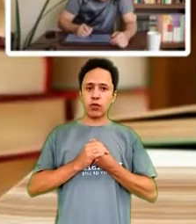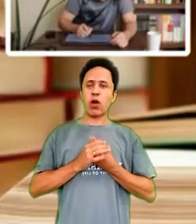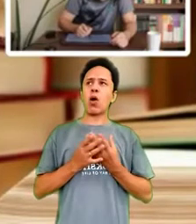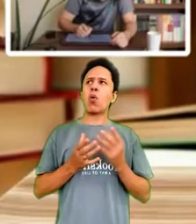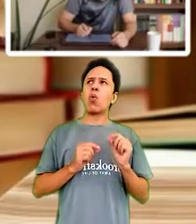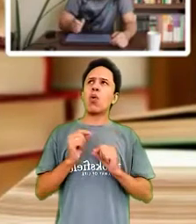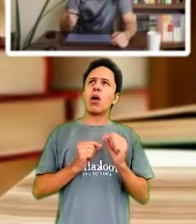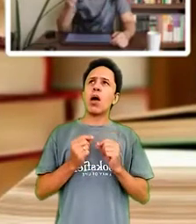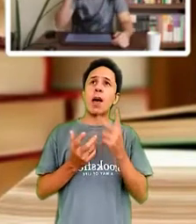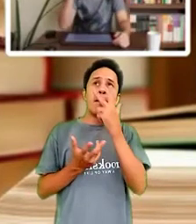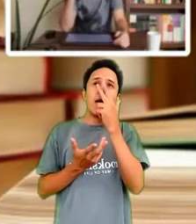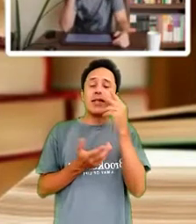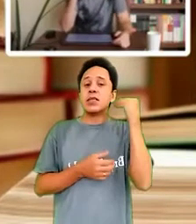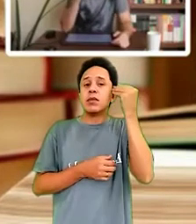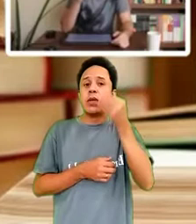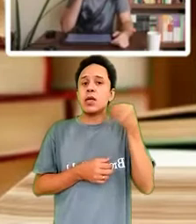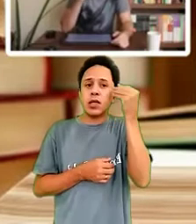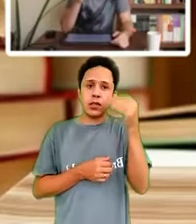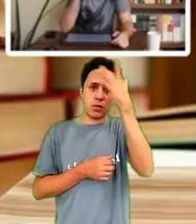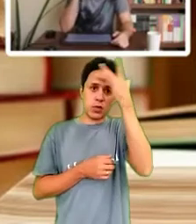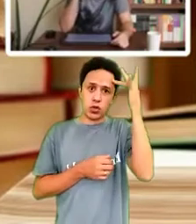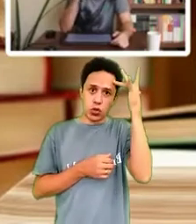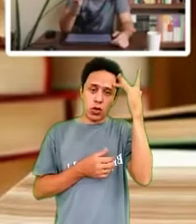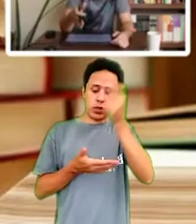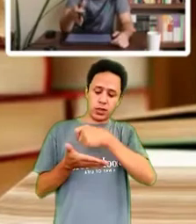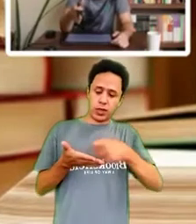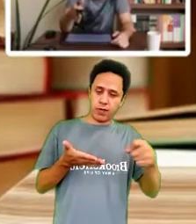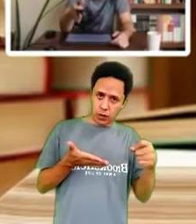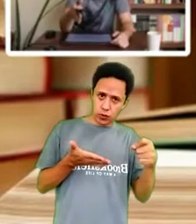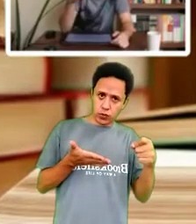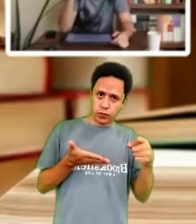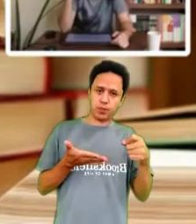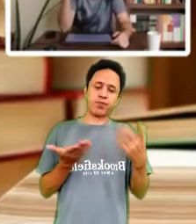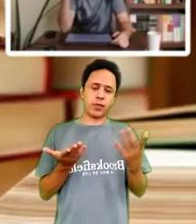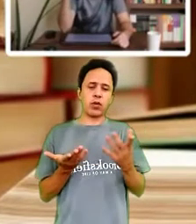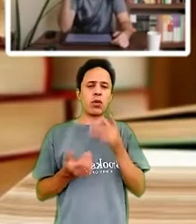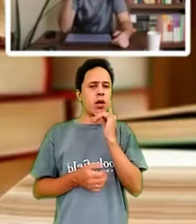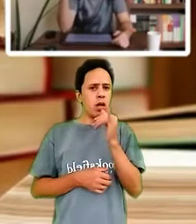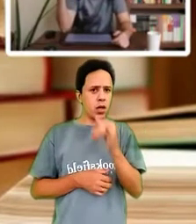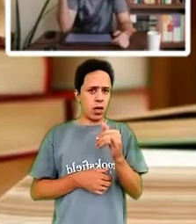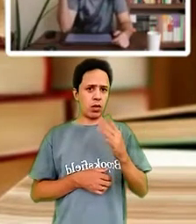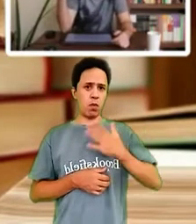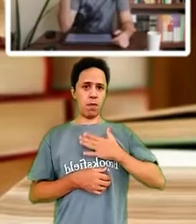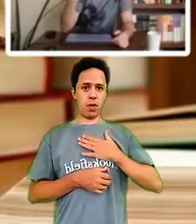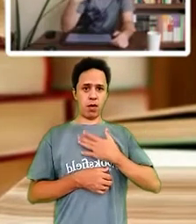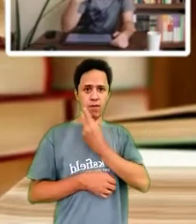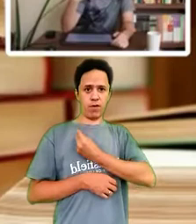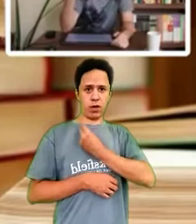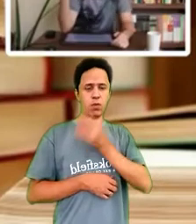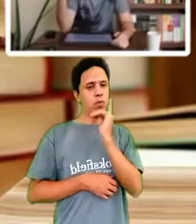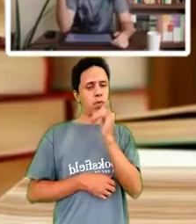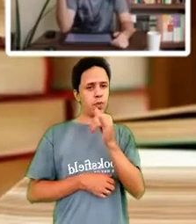se baseia na experiência daquele que escreve. Então eu só vou fazer um relato pessoal